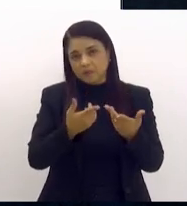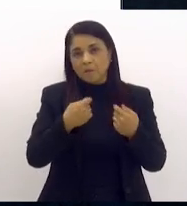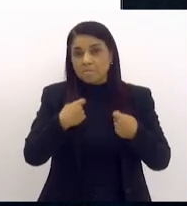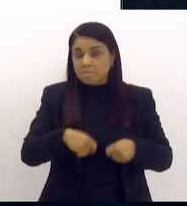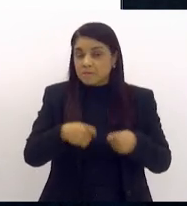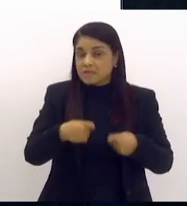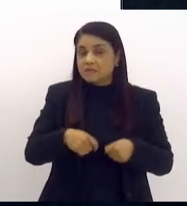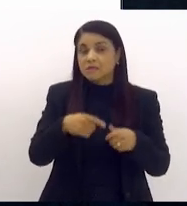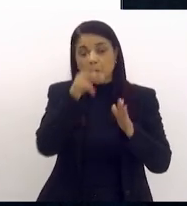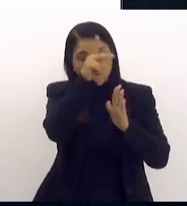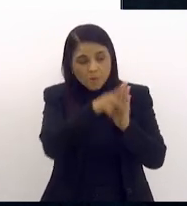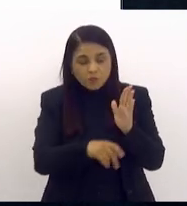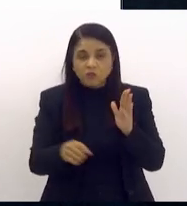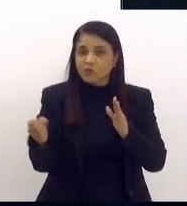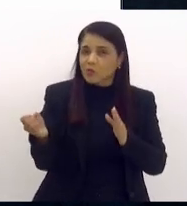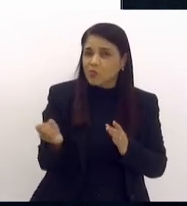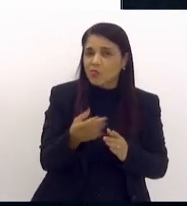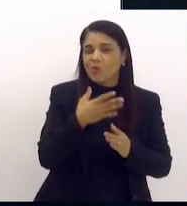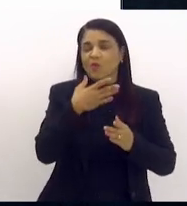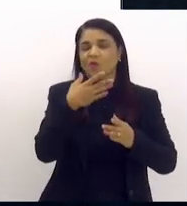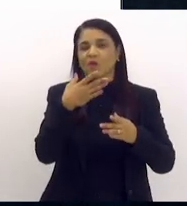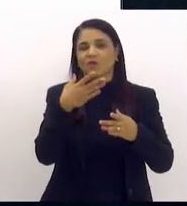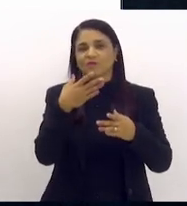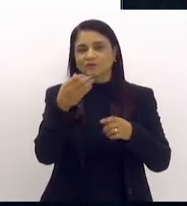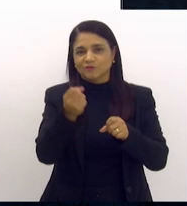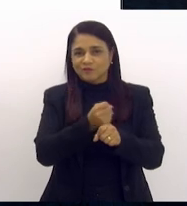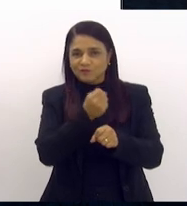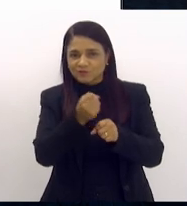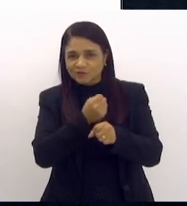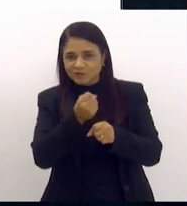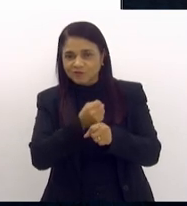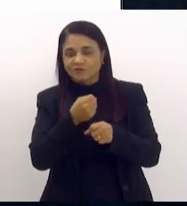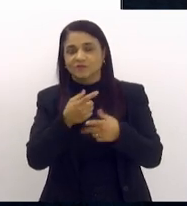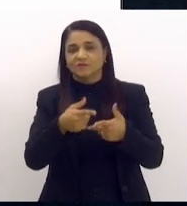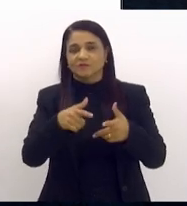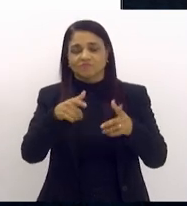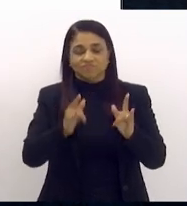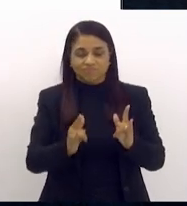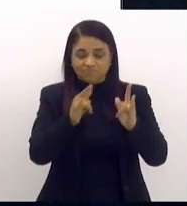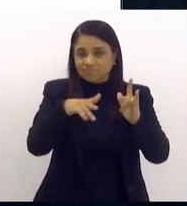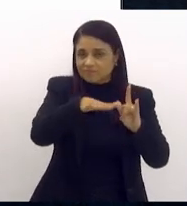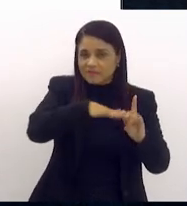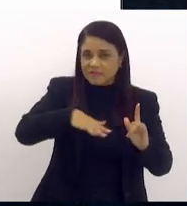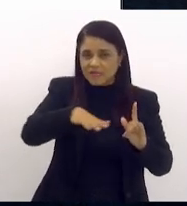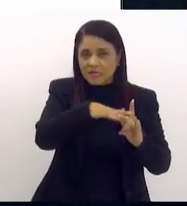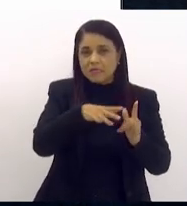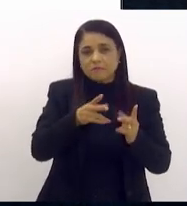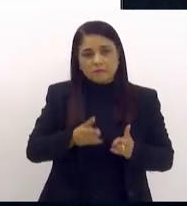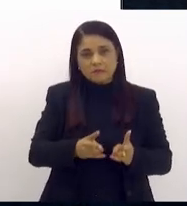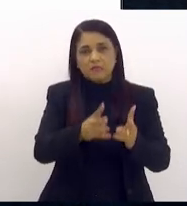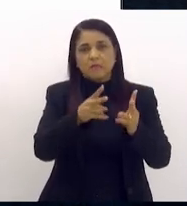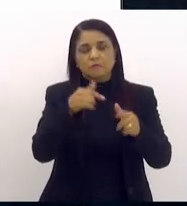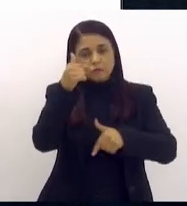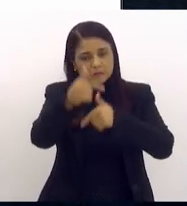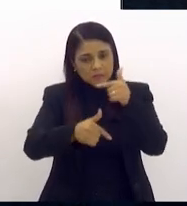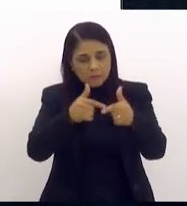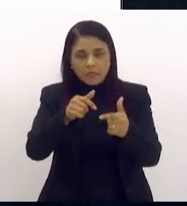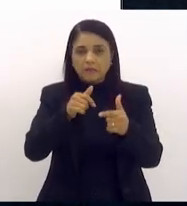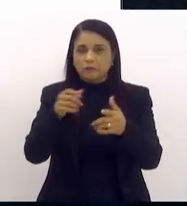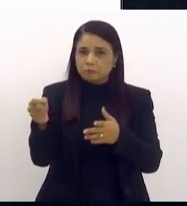sempre algum projeto novo de construção eh chegando ali no estaleiro de tempos em tempos para manter os trabalhadores